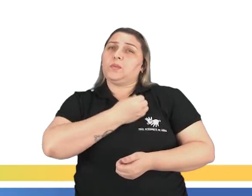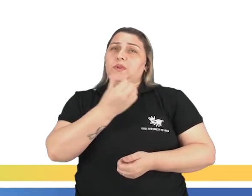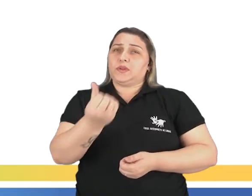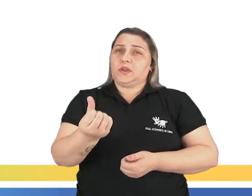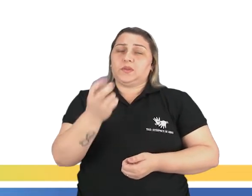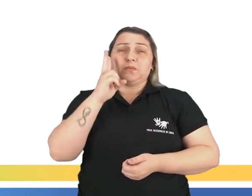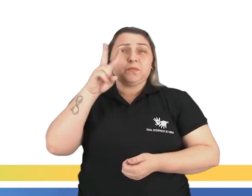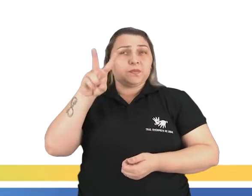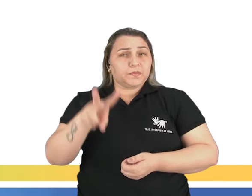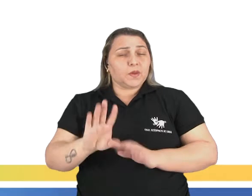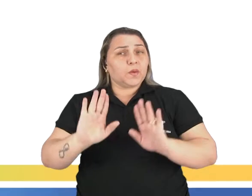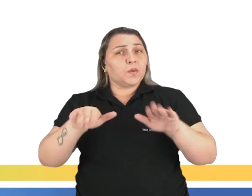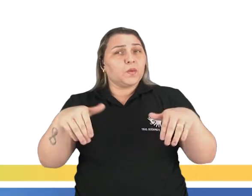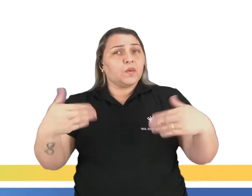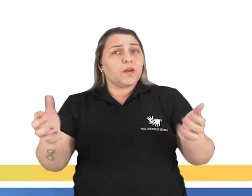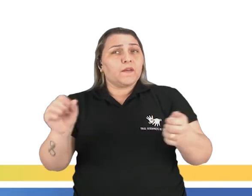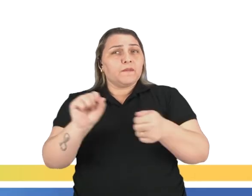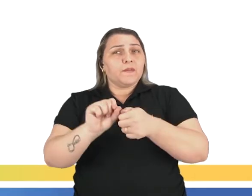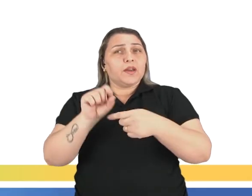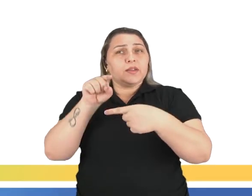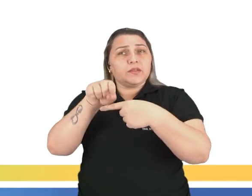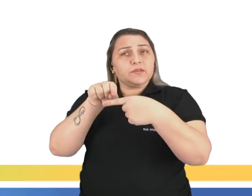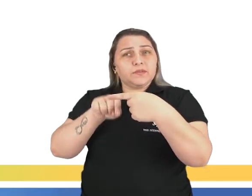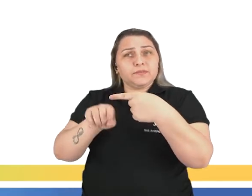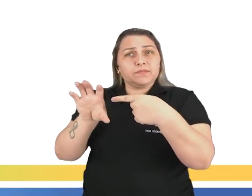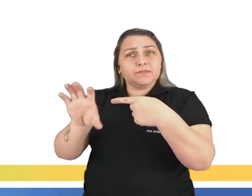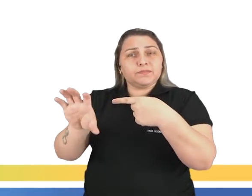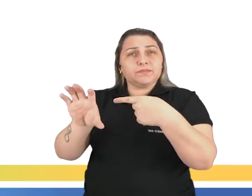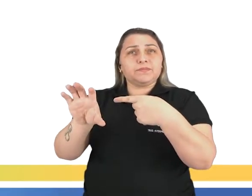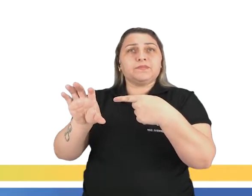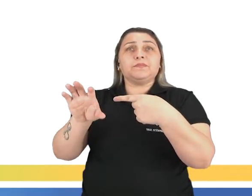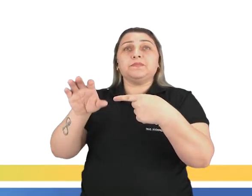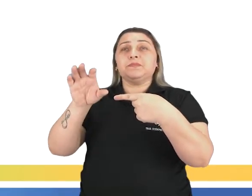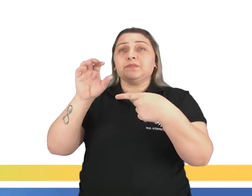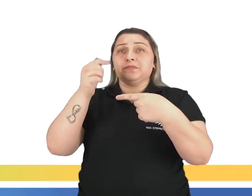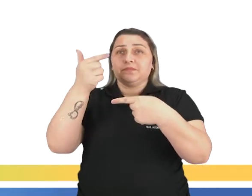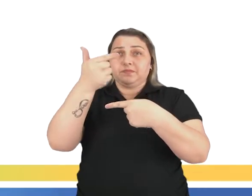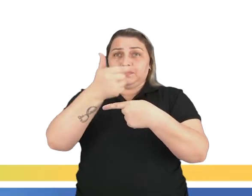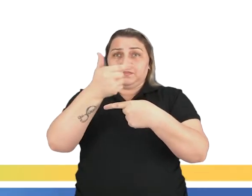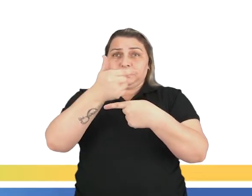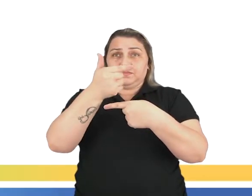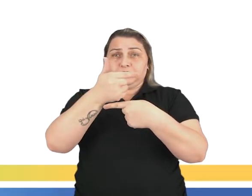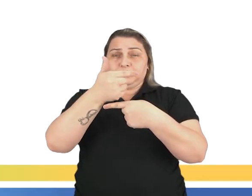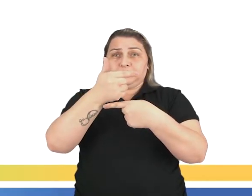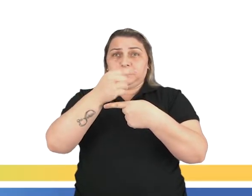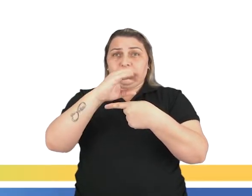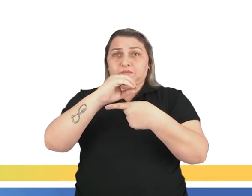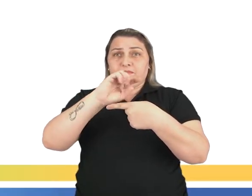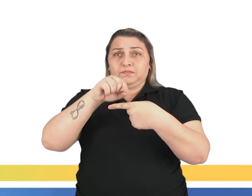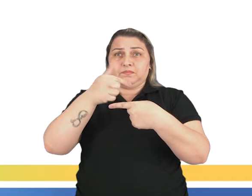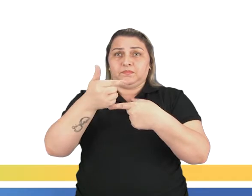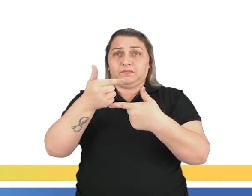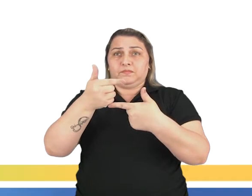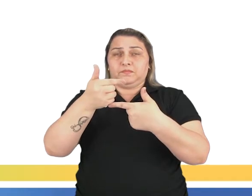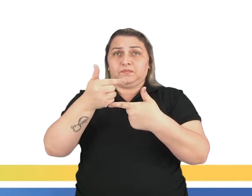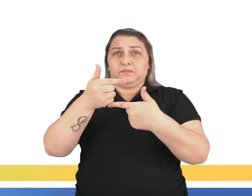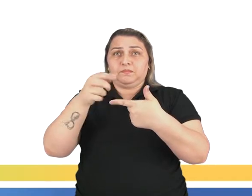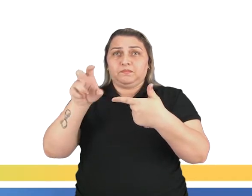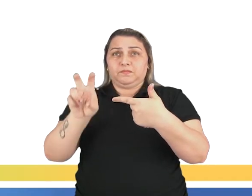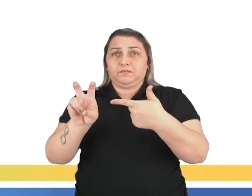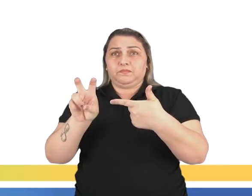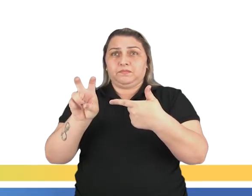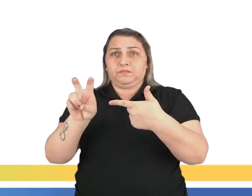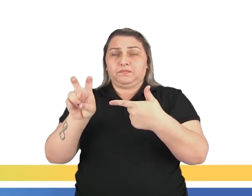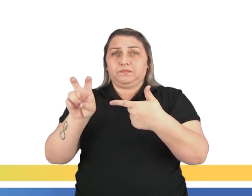Vamos conferir qual foi feita a divisão por eles? O 2, o 0,2, ele foi dividido em